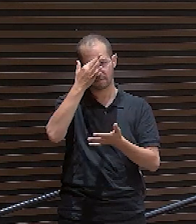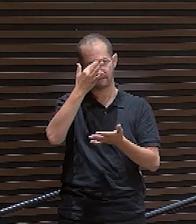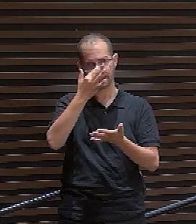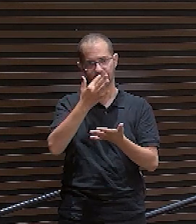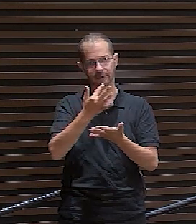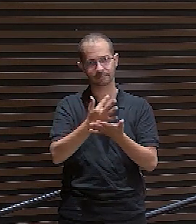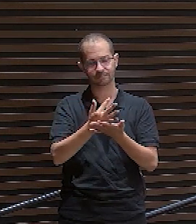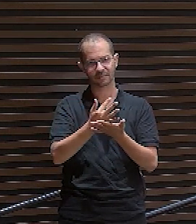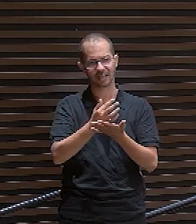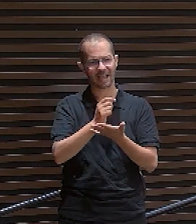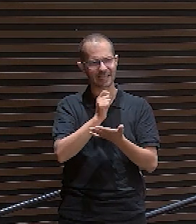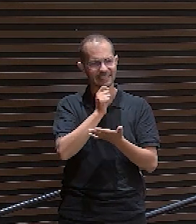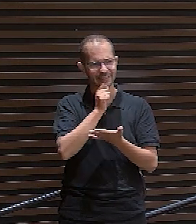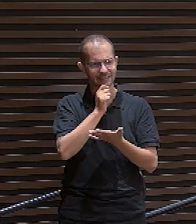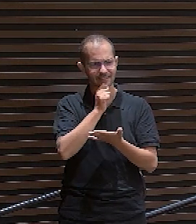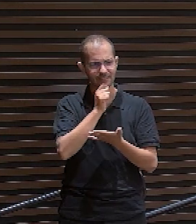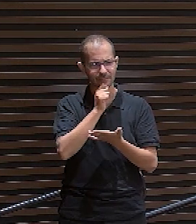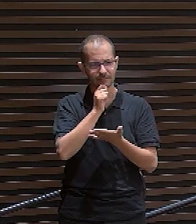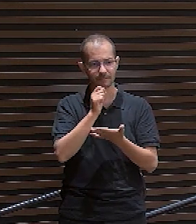ainda fala.